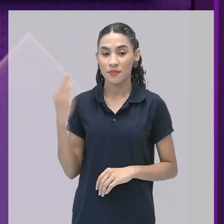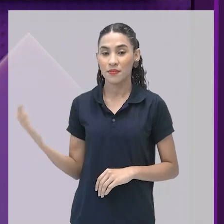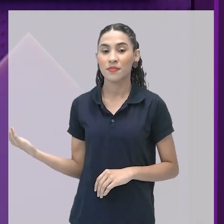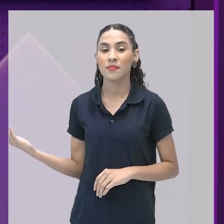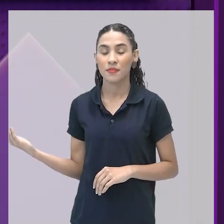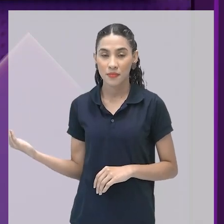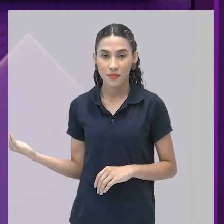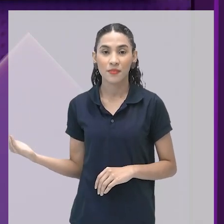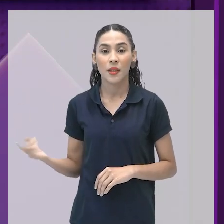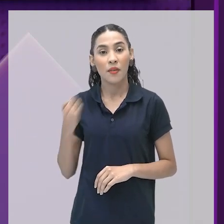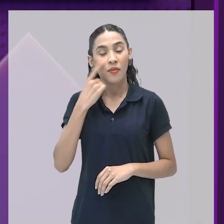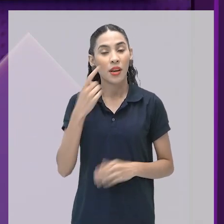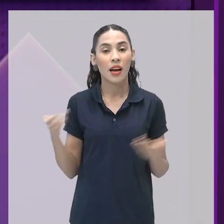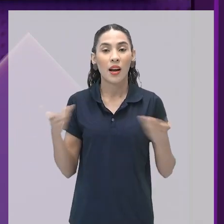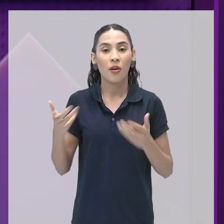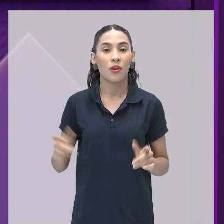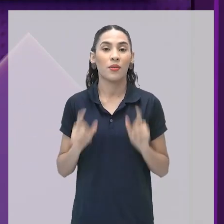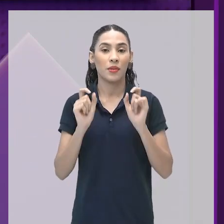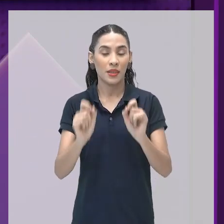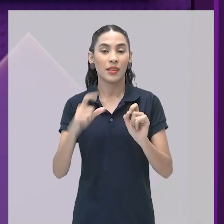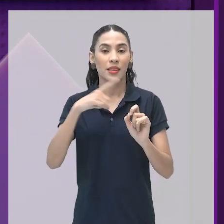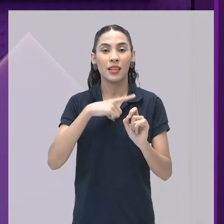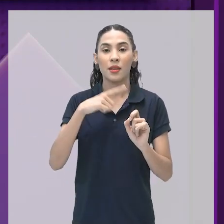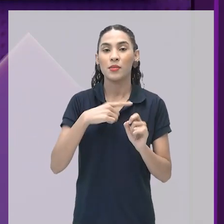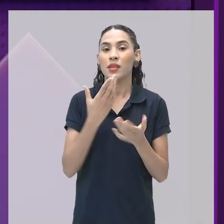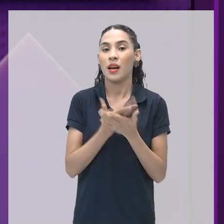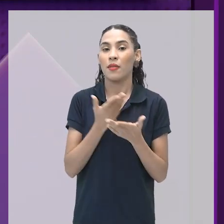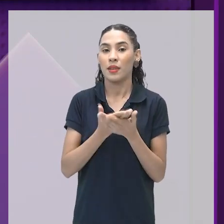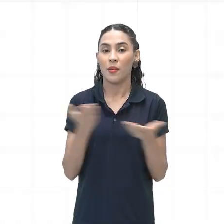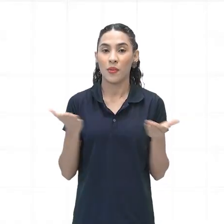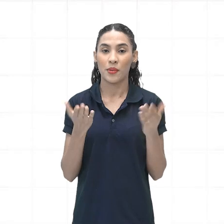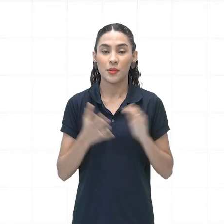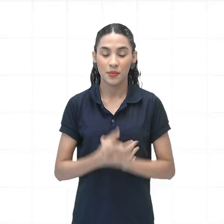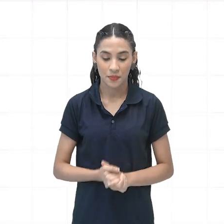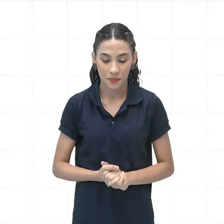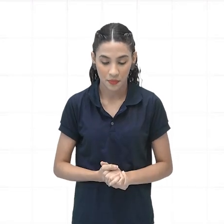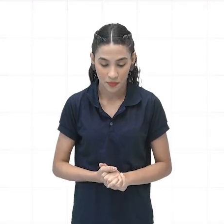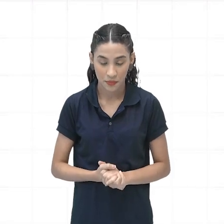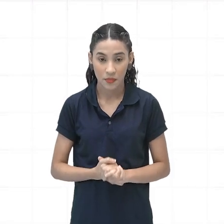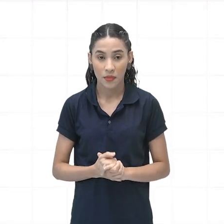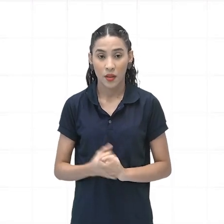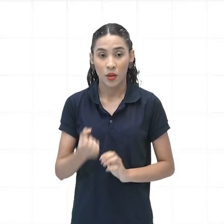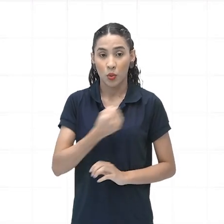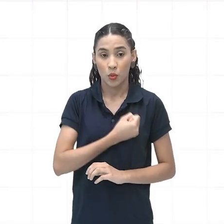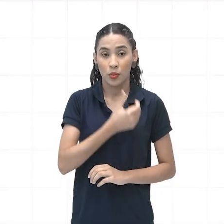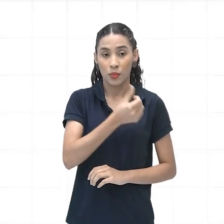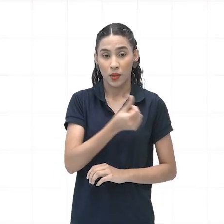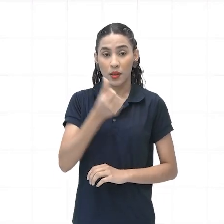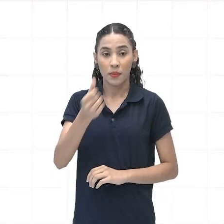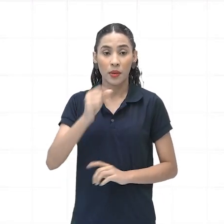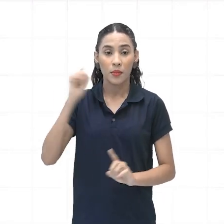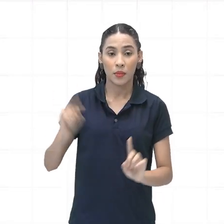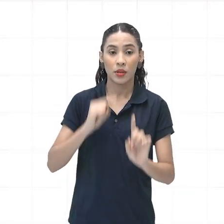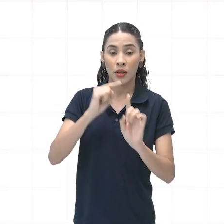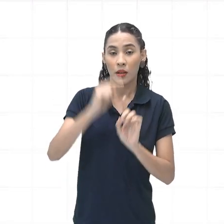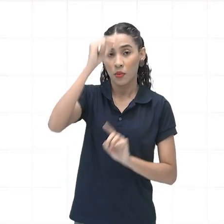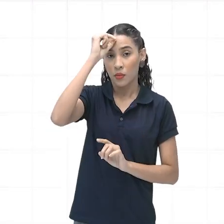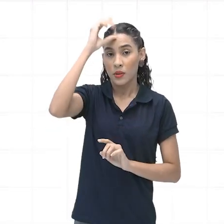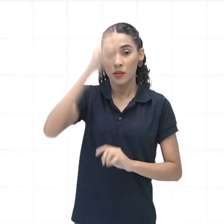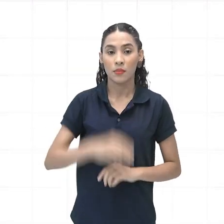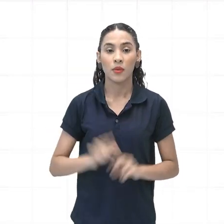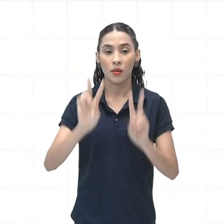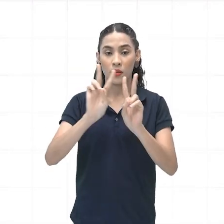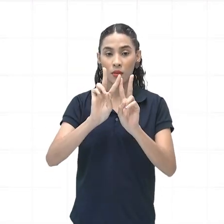Deísa Mendonça e veremos agora o que teremos para esta aula. A aula 66, objeto de